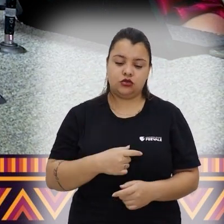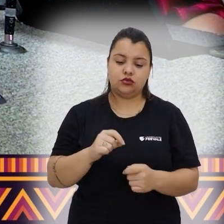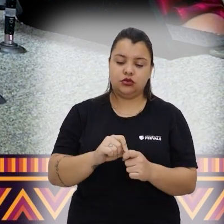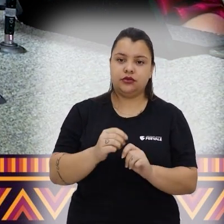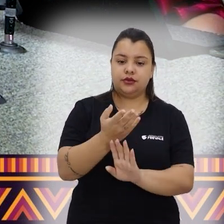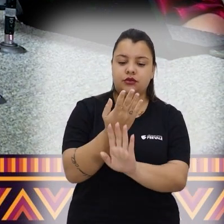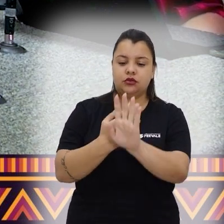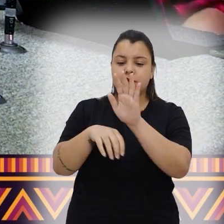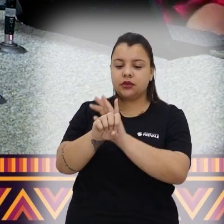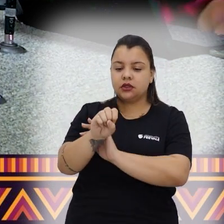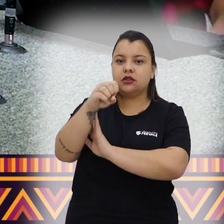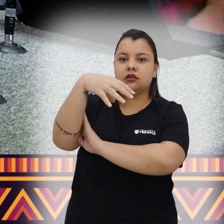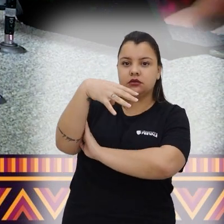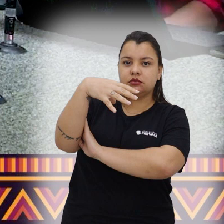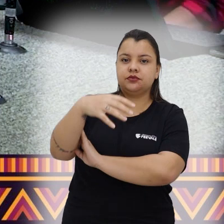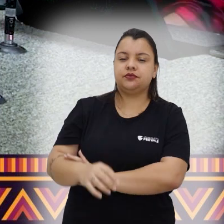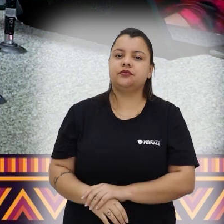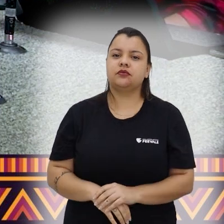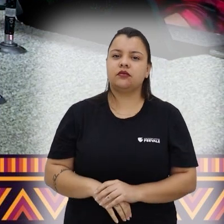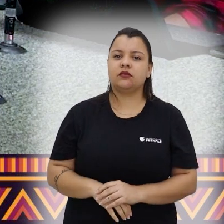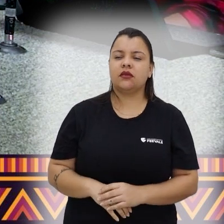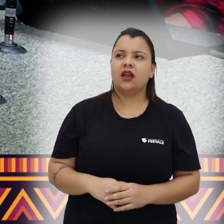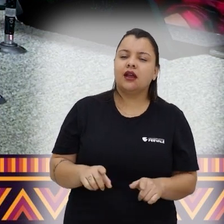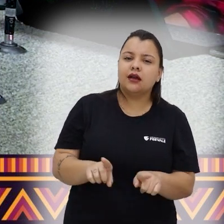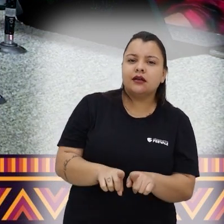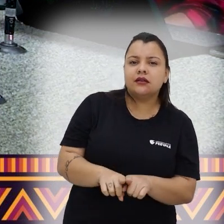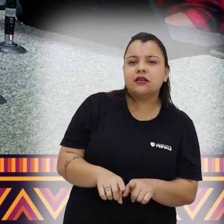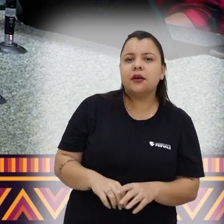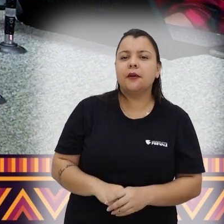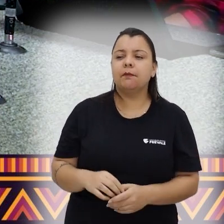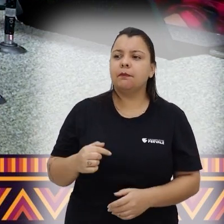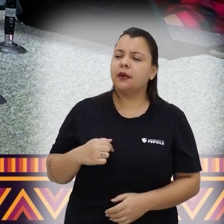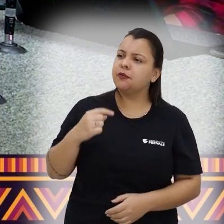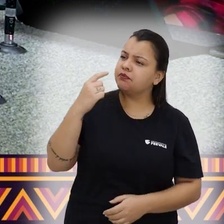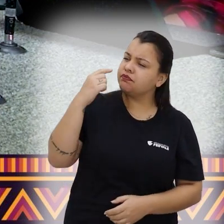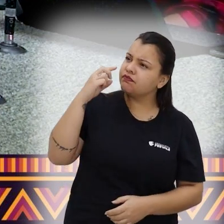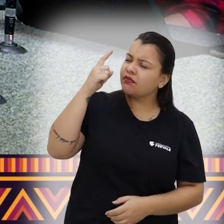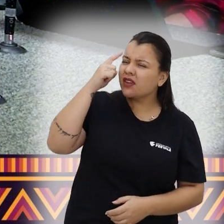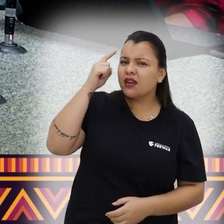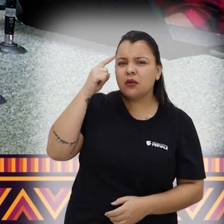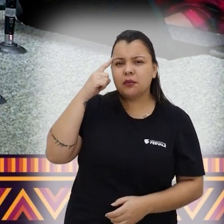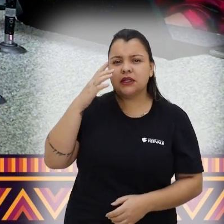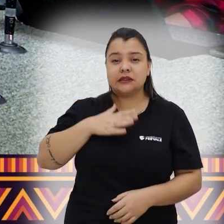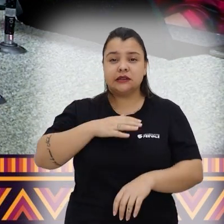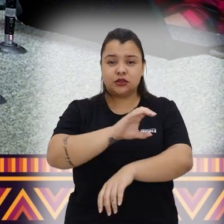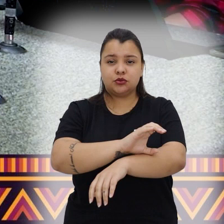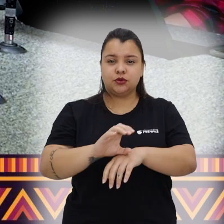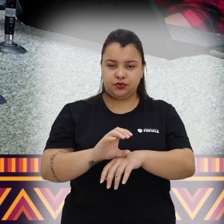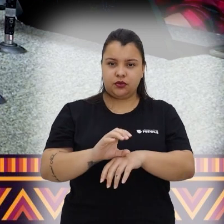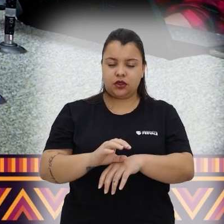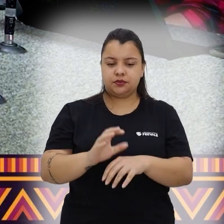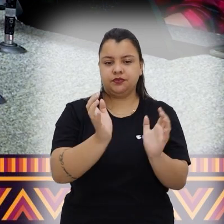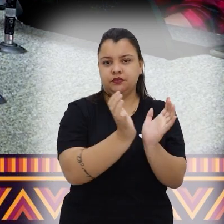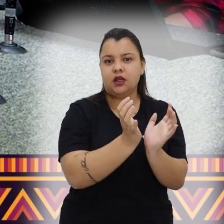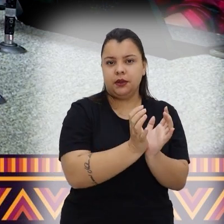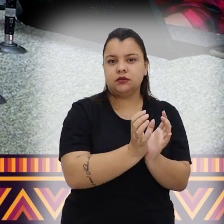luz. E eu fico vendo isso também até no meu próprio curso, porque eu tenho uma colega que ela é de matriz africana,